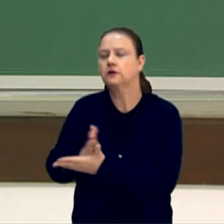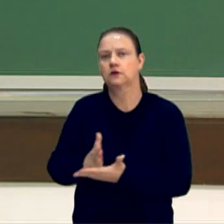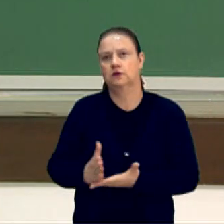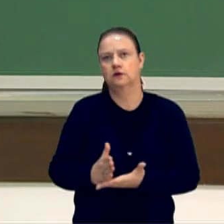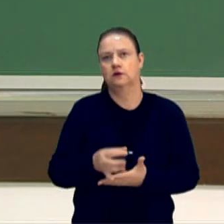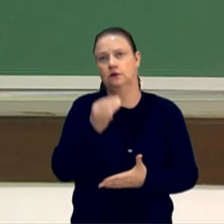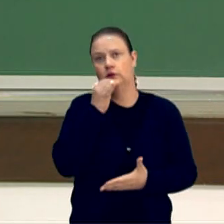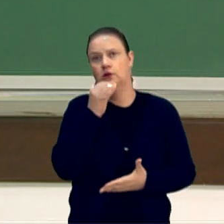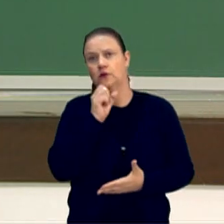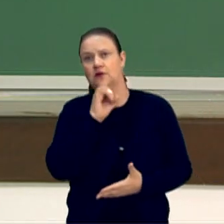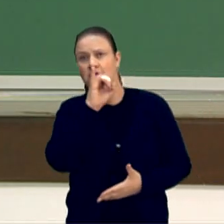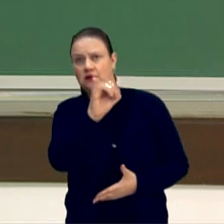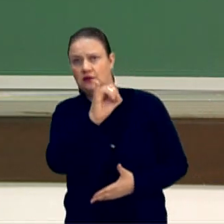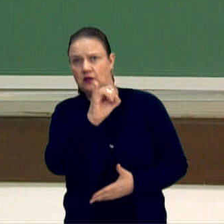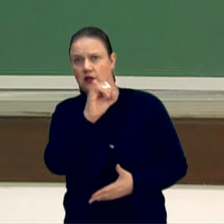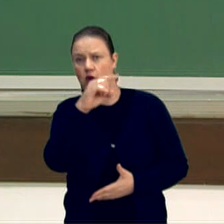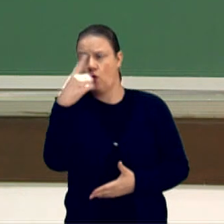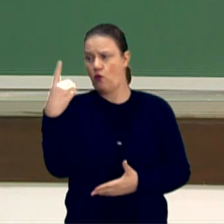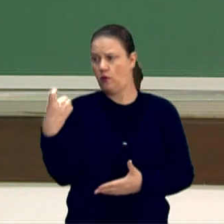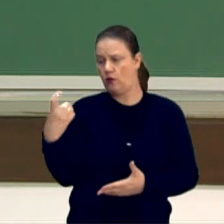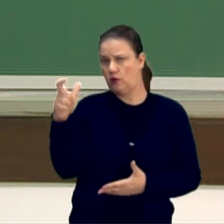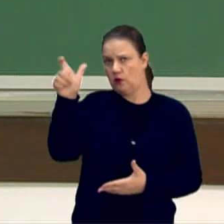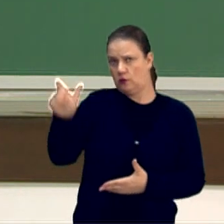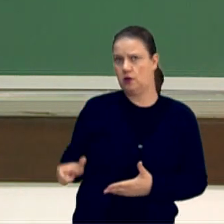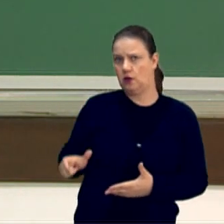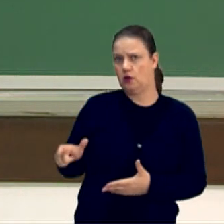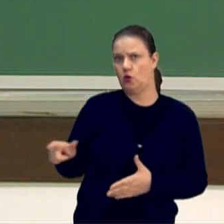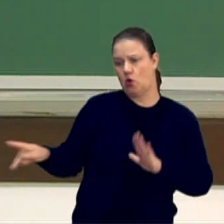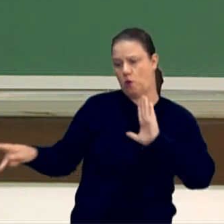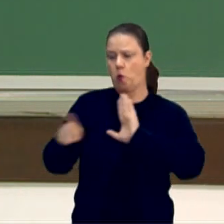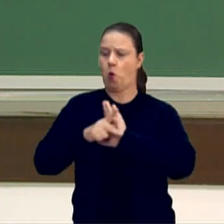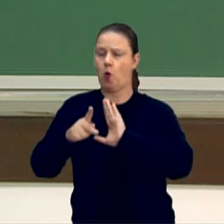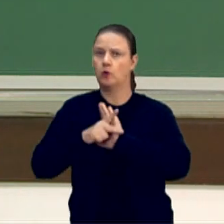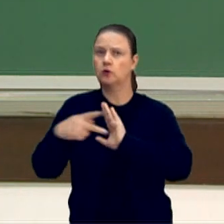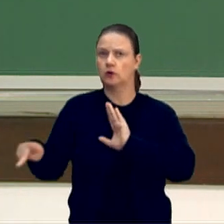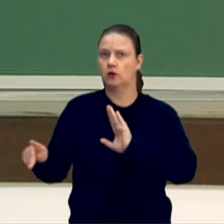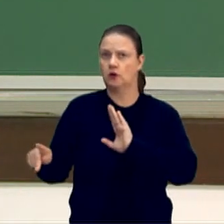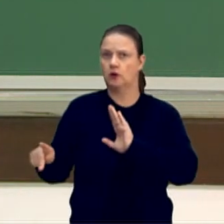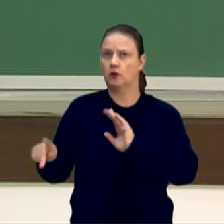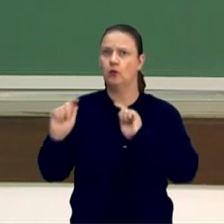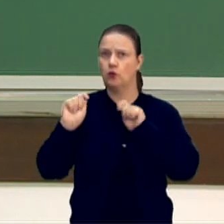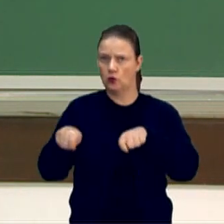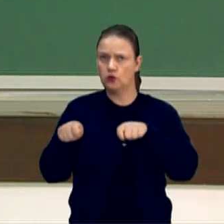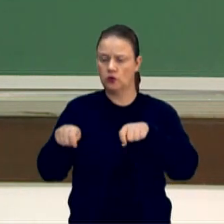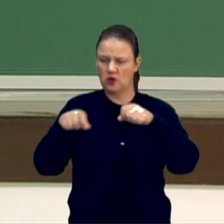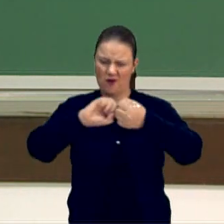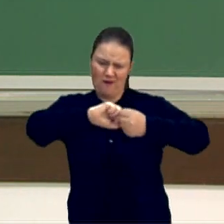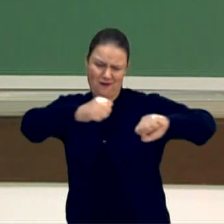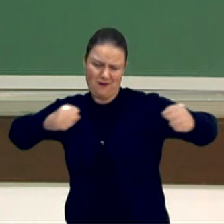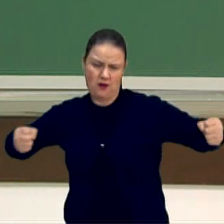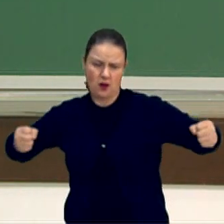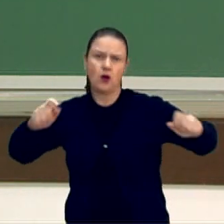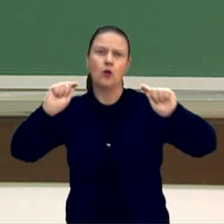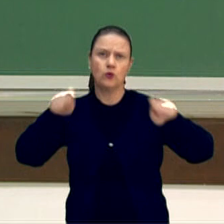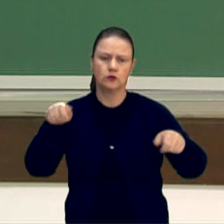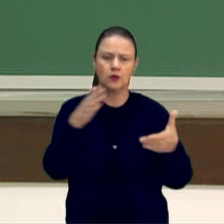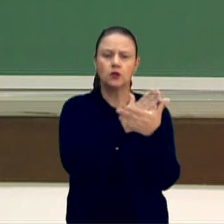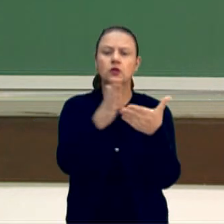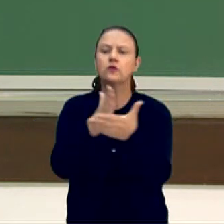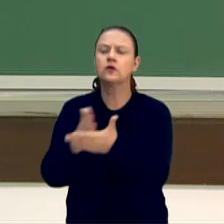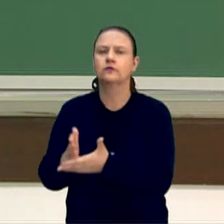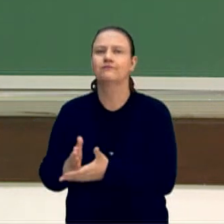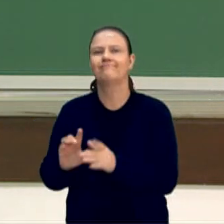de terra fértil na mão de um único dono, não seria correto pegar essa grande propriedade e dividir pelas outras pessoas? Isso